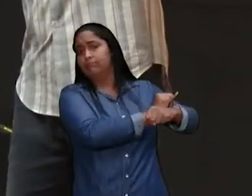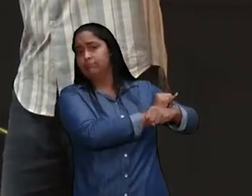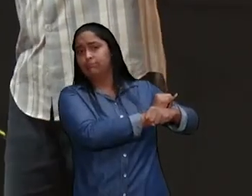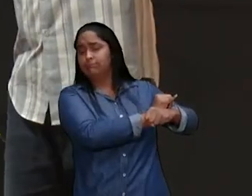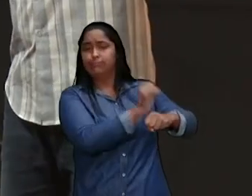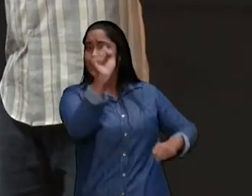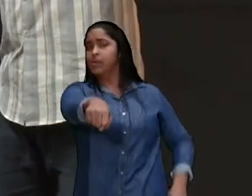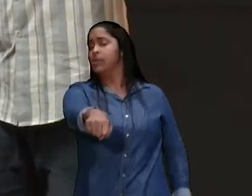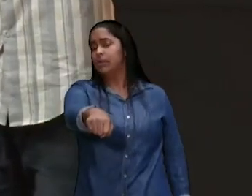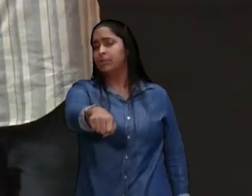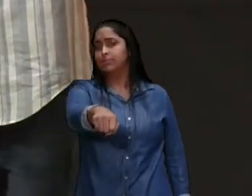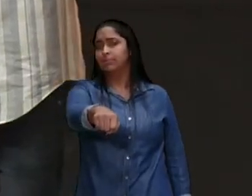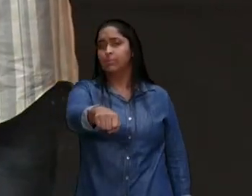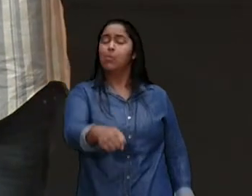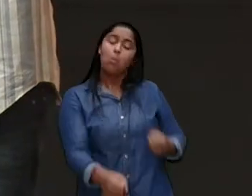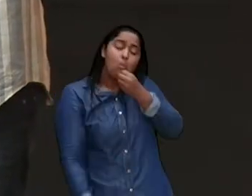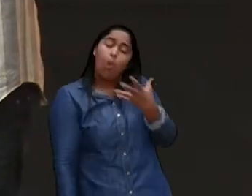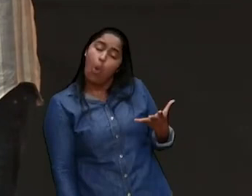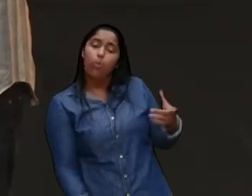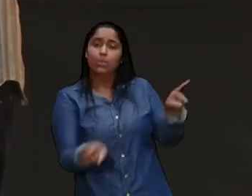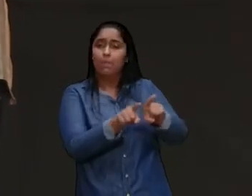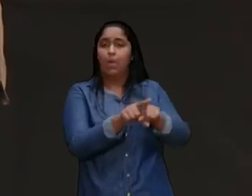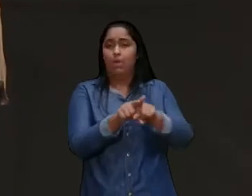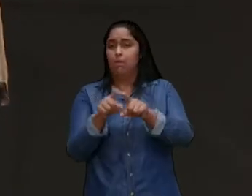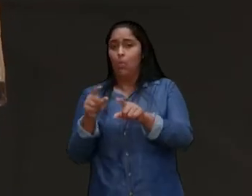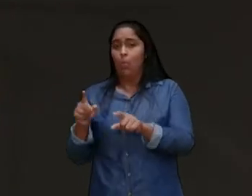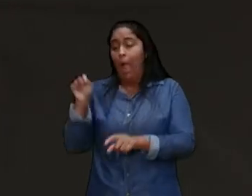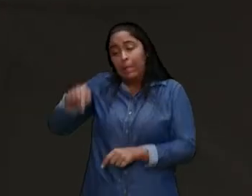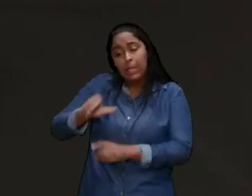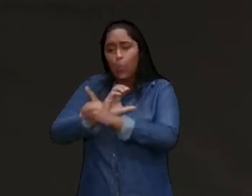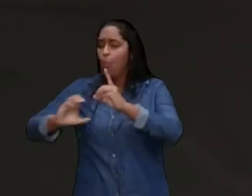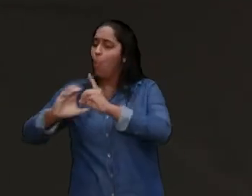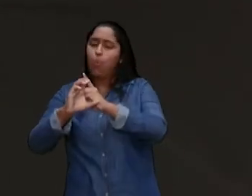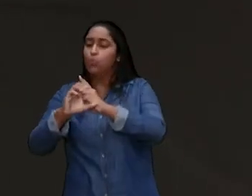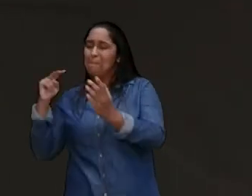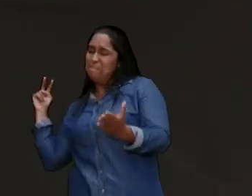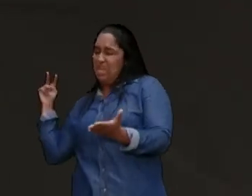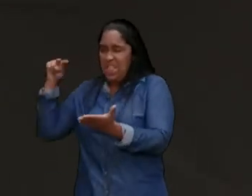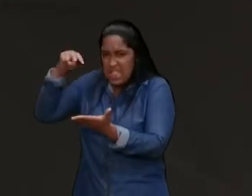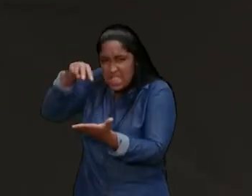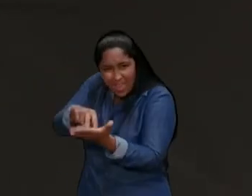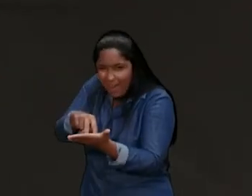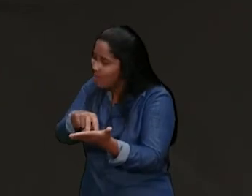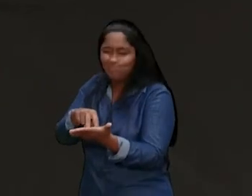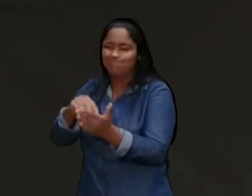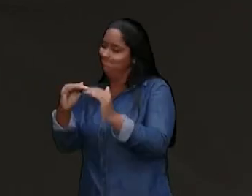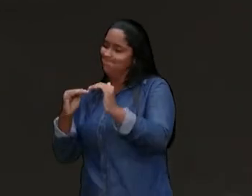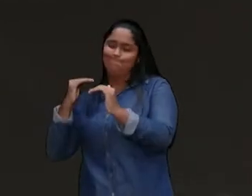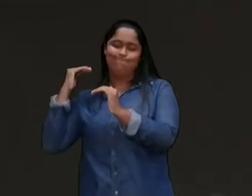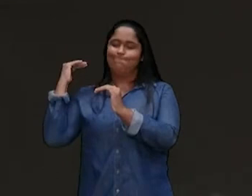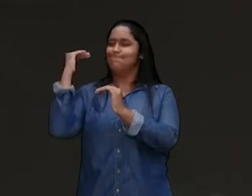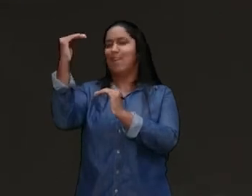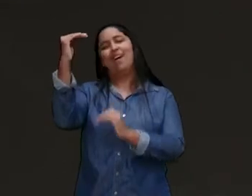deu para vir tá online e abro o galho e é bom legal mas não nunca vai se comparar